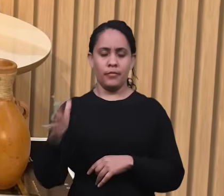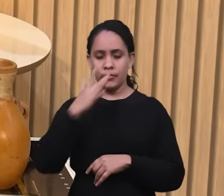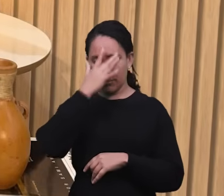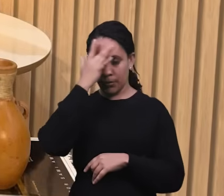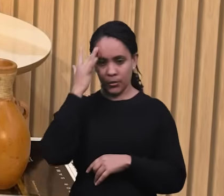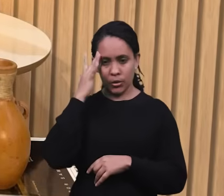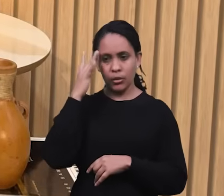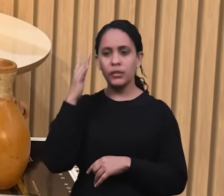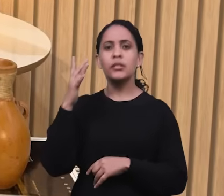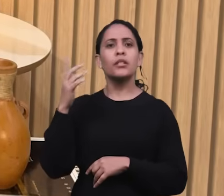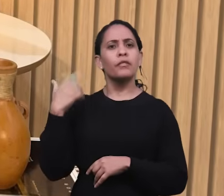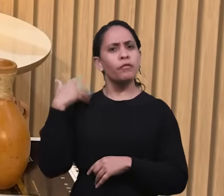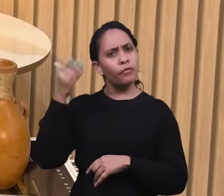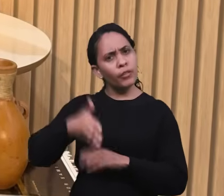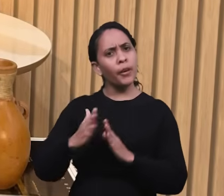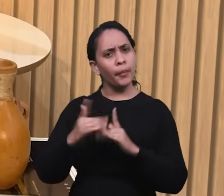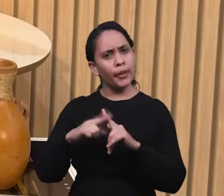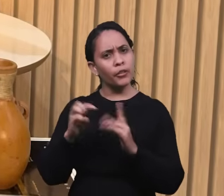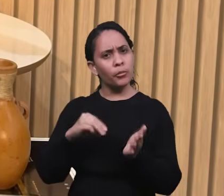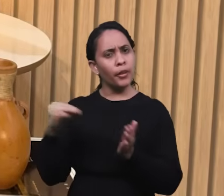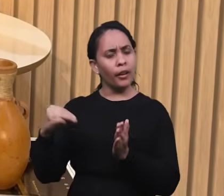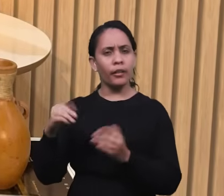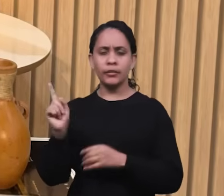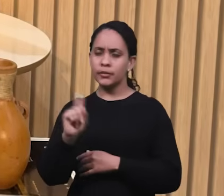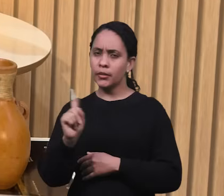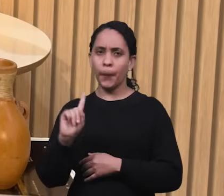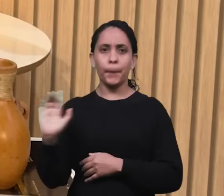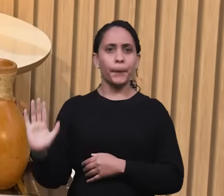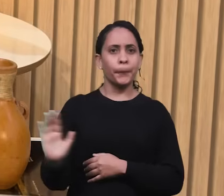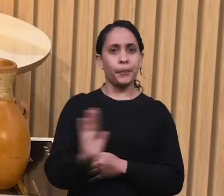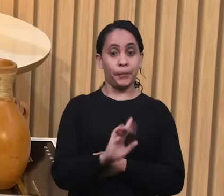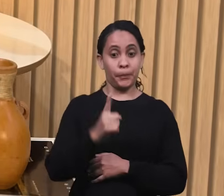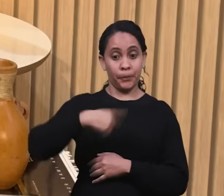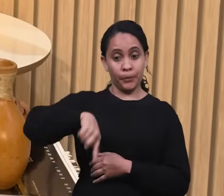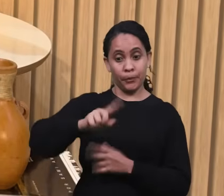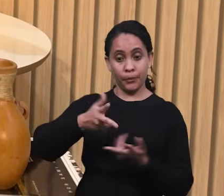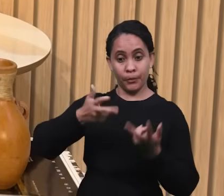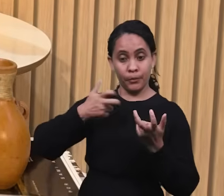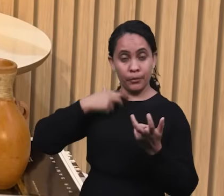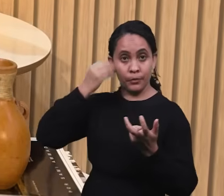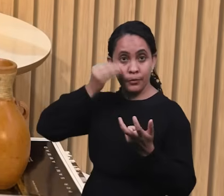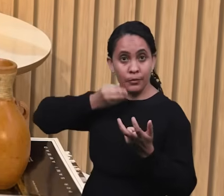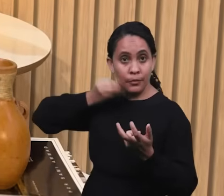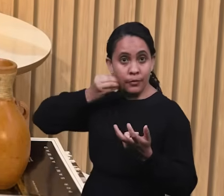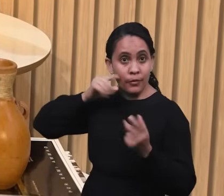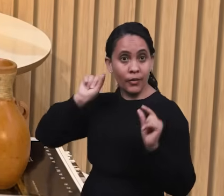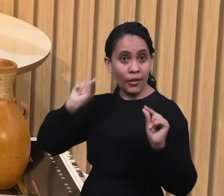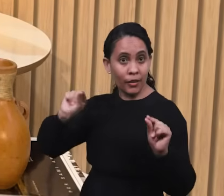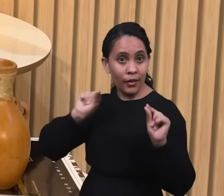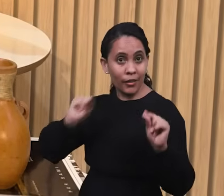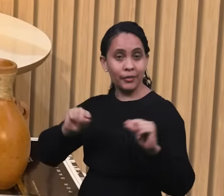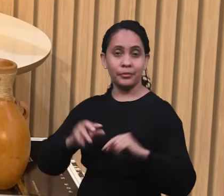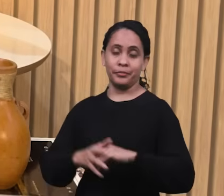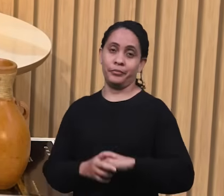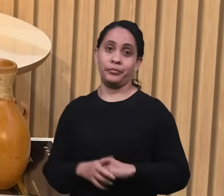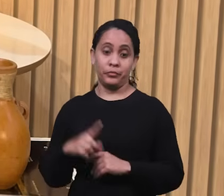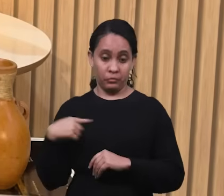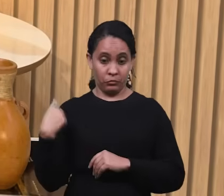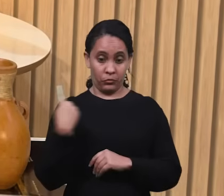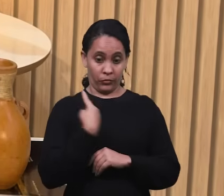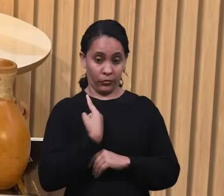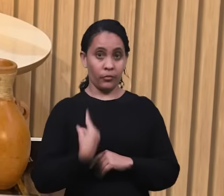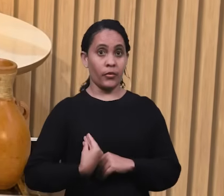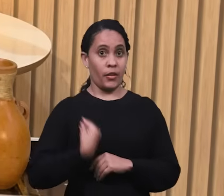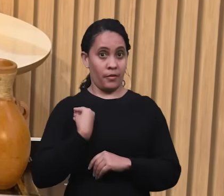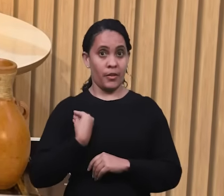maranata. Mas eles, vendo essa experiência e vendo que nós estamos vivendo a